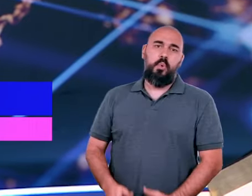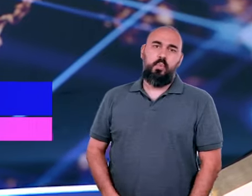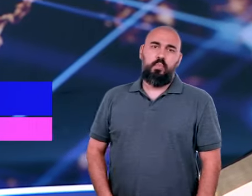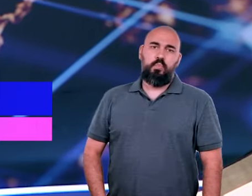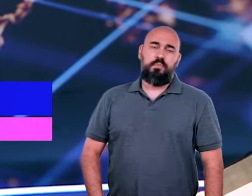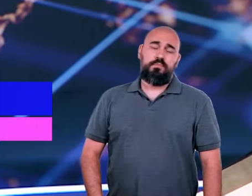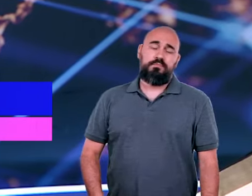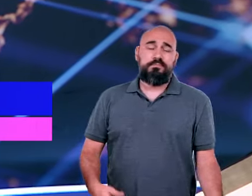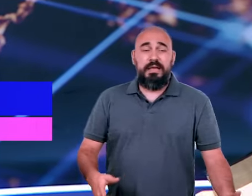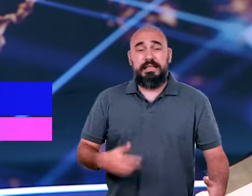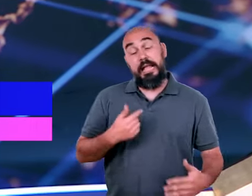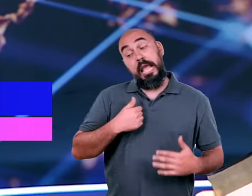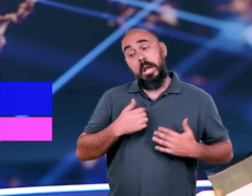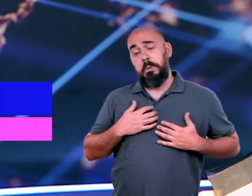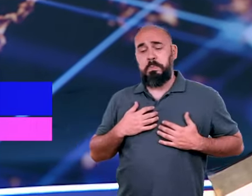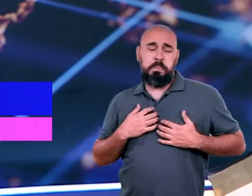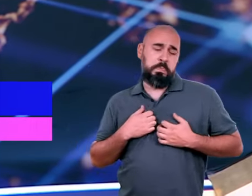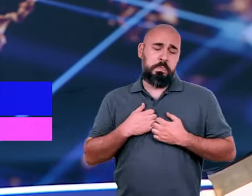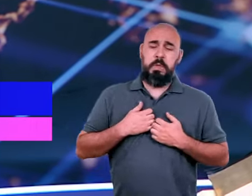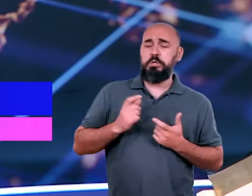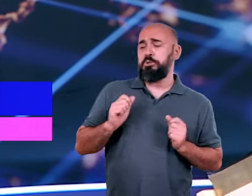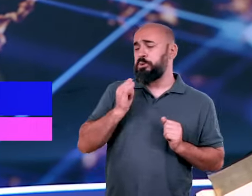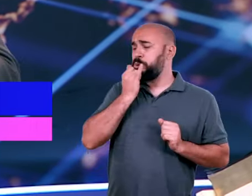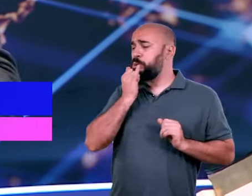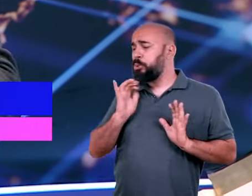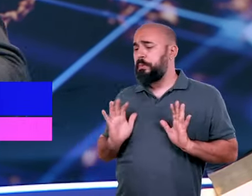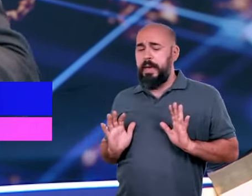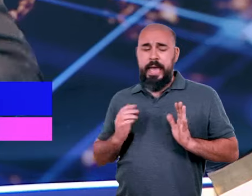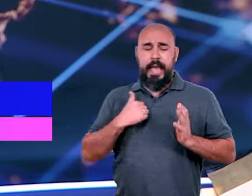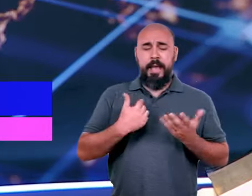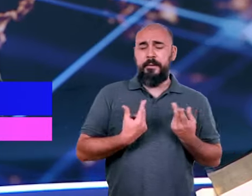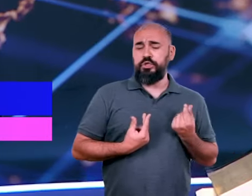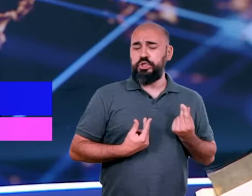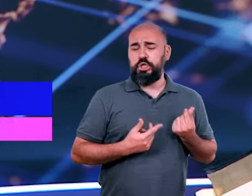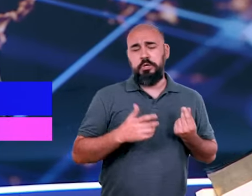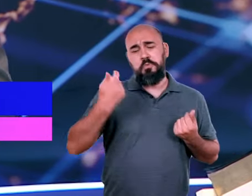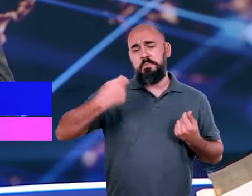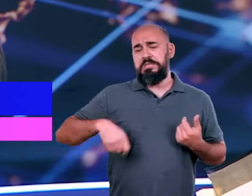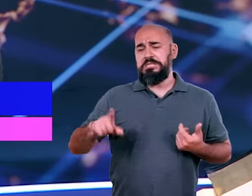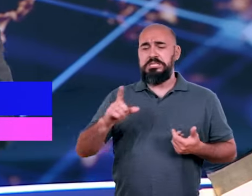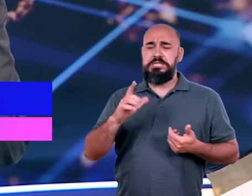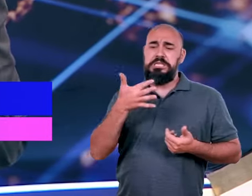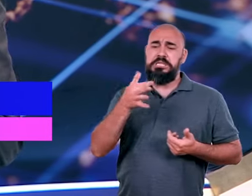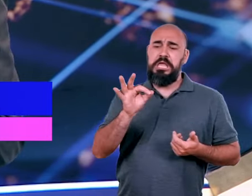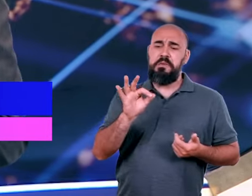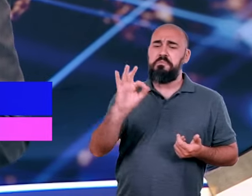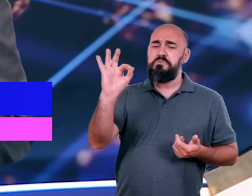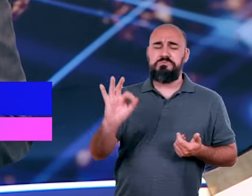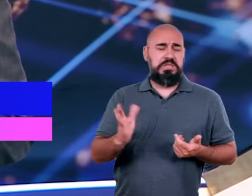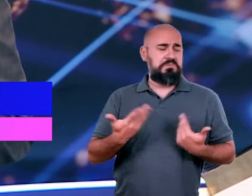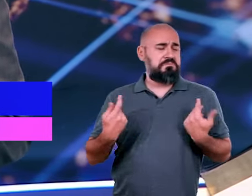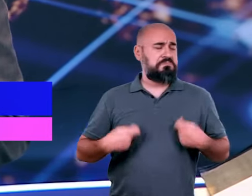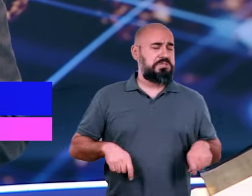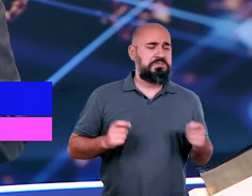para acobertar a dureza do seu coração, porque a Bíblia é muito clara. Você tem que se render à